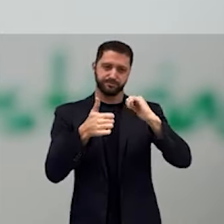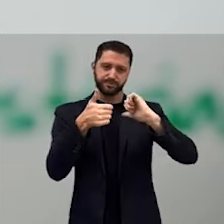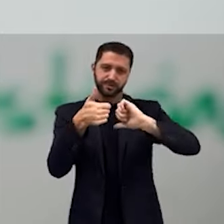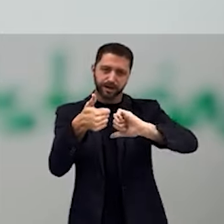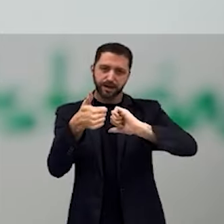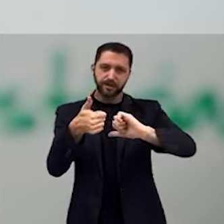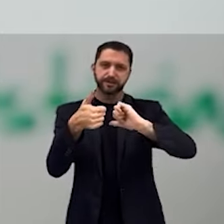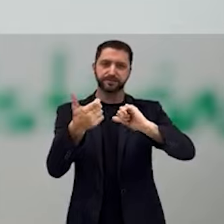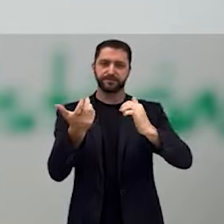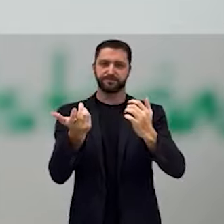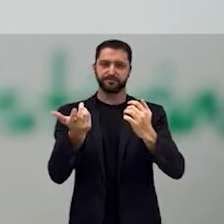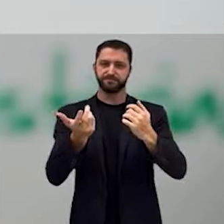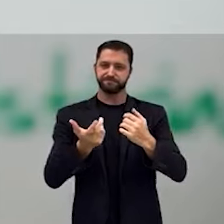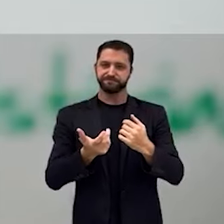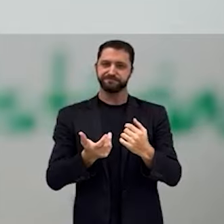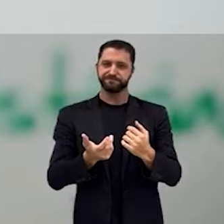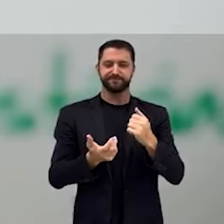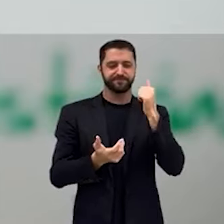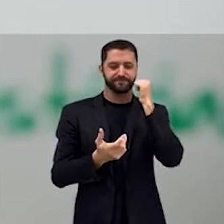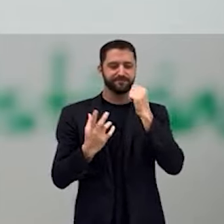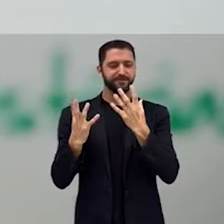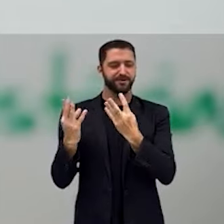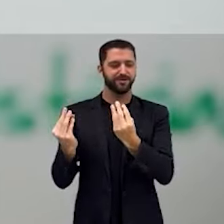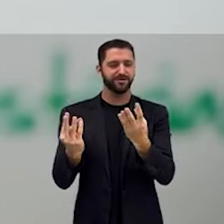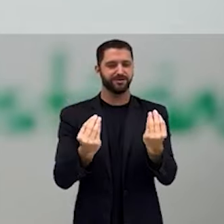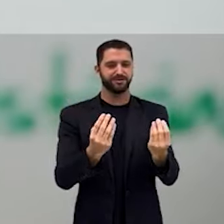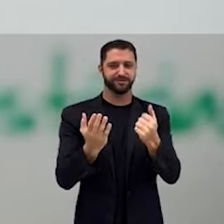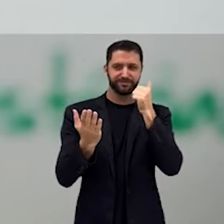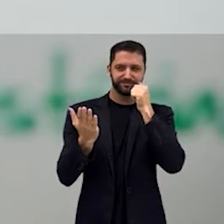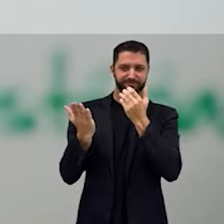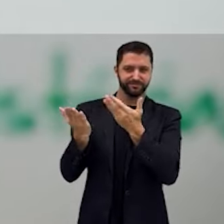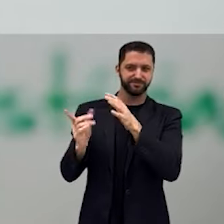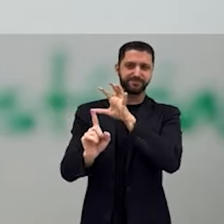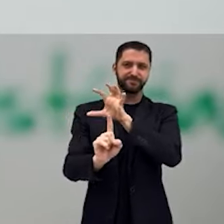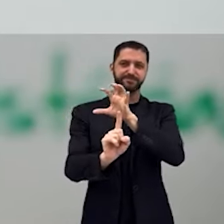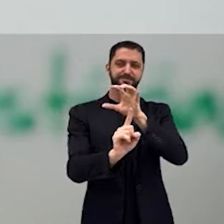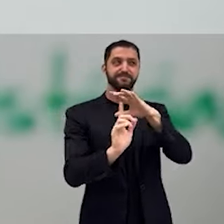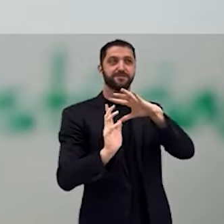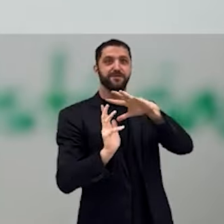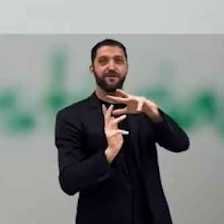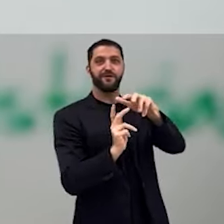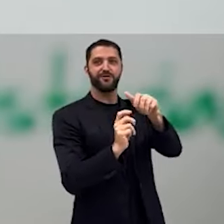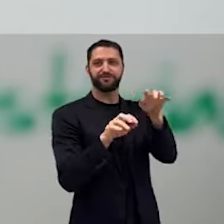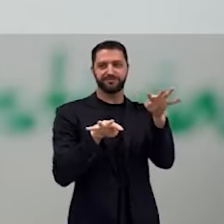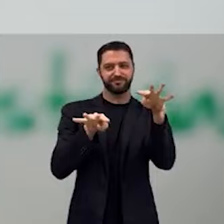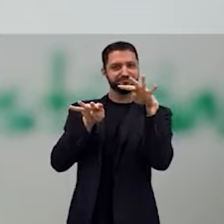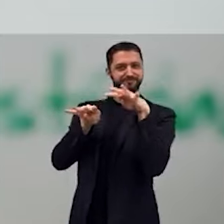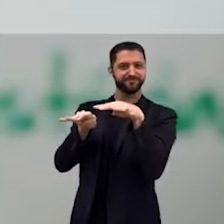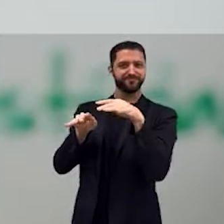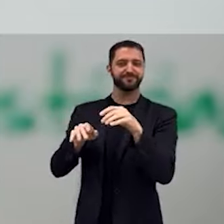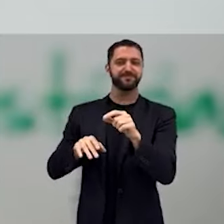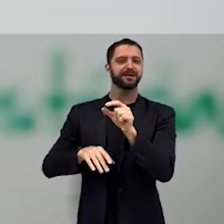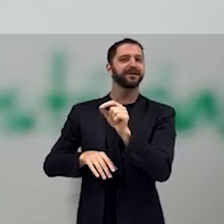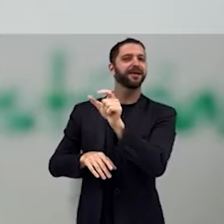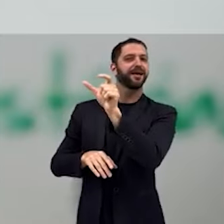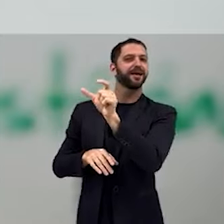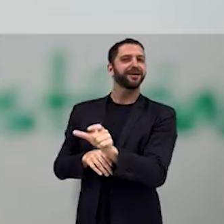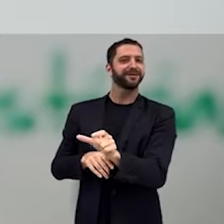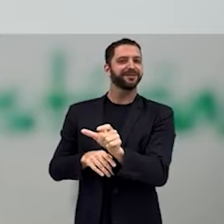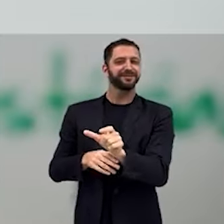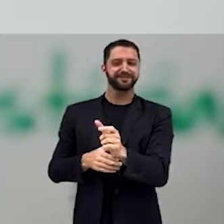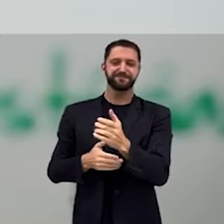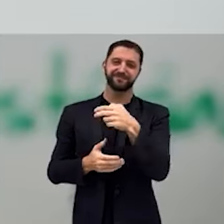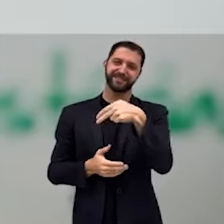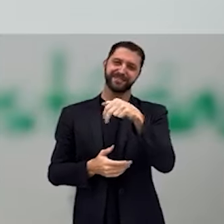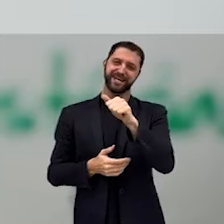redes sociais, é uma verdadeira inspiração para milhares de mulheres ao redor do mundo. Eu